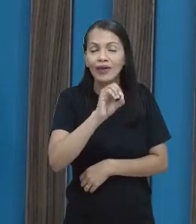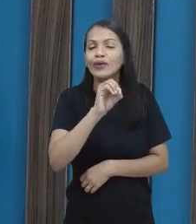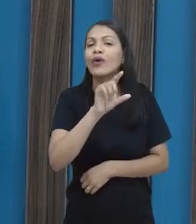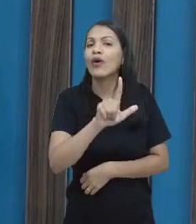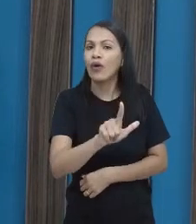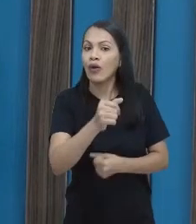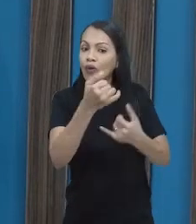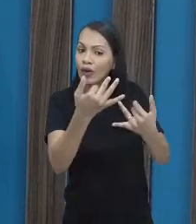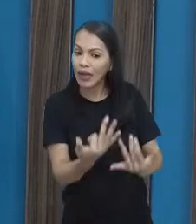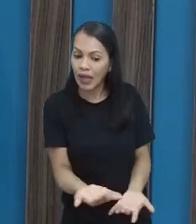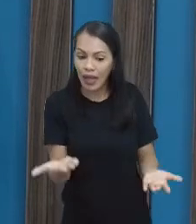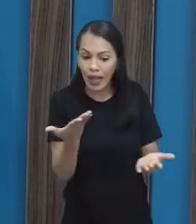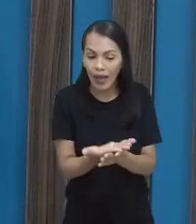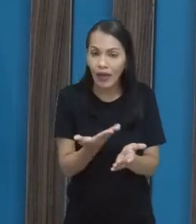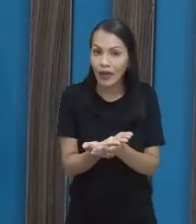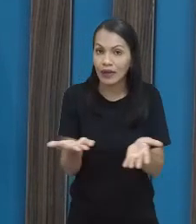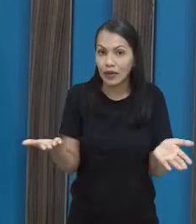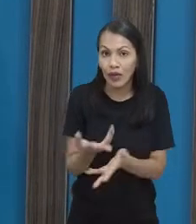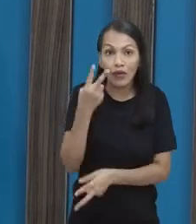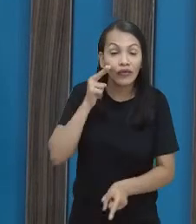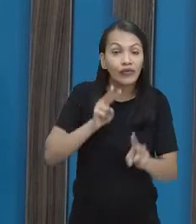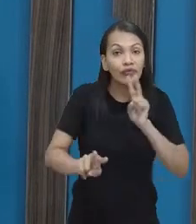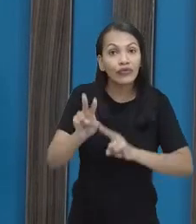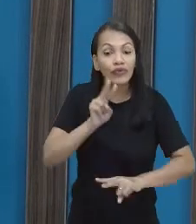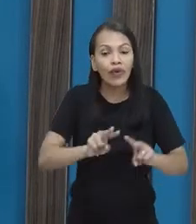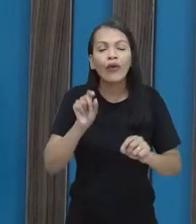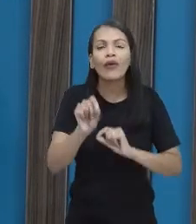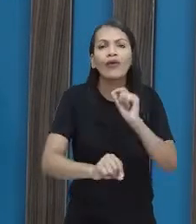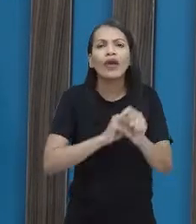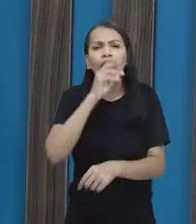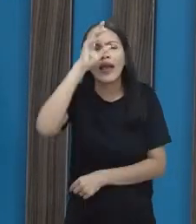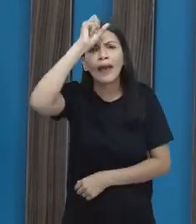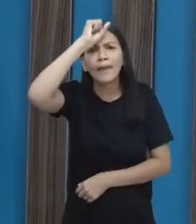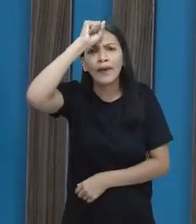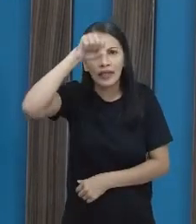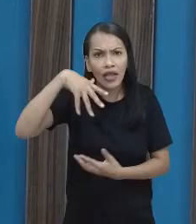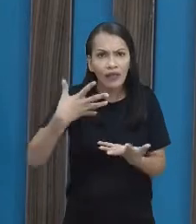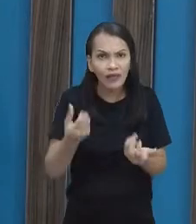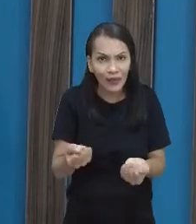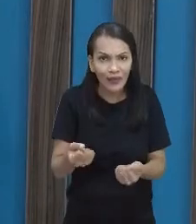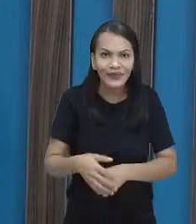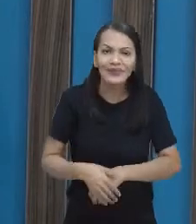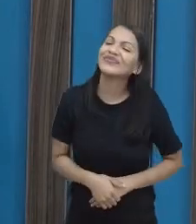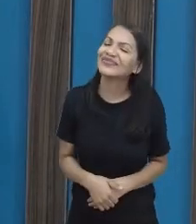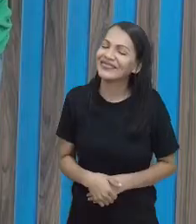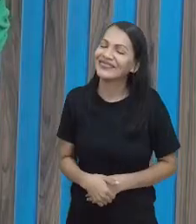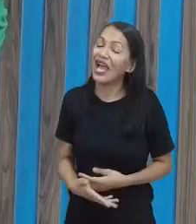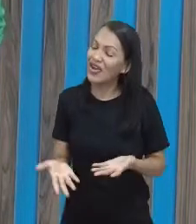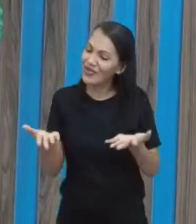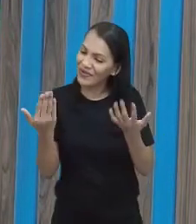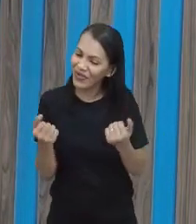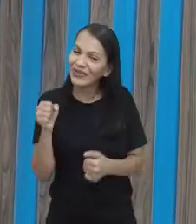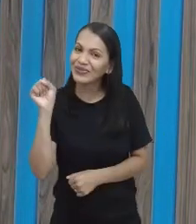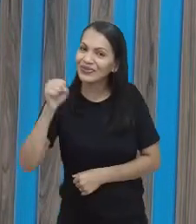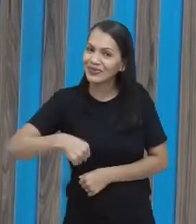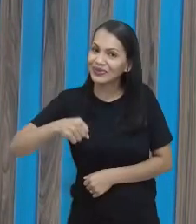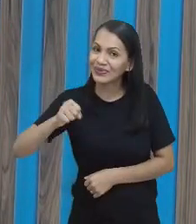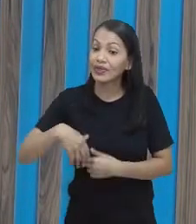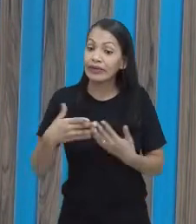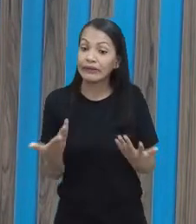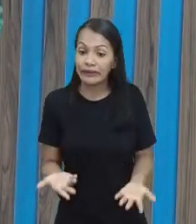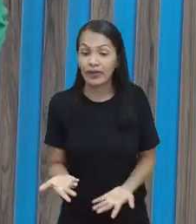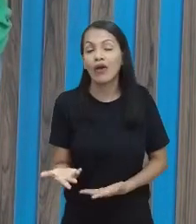qual é a aula de hoje, o que é que a gente vamos ver, o que é que nós vamos aprender, pessoal. Vamos lá, Carol? Vamos lá, professora Isabel. Hoje a gente vai falar